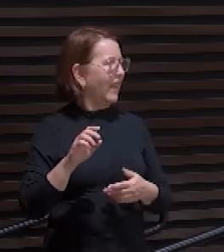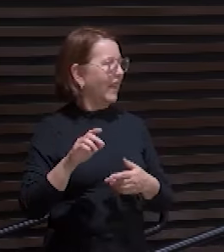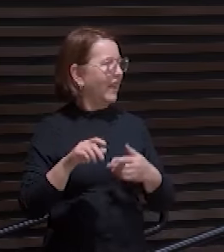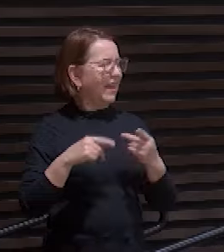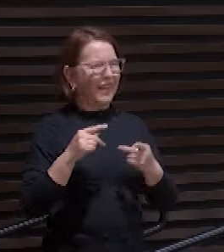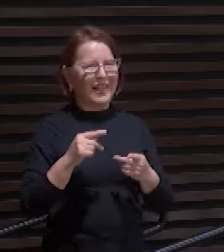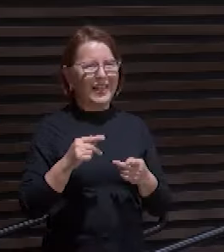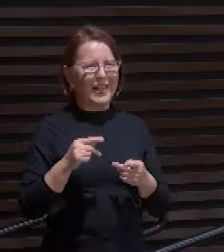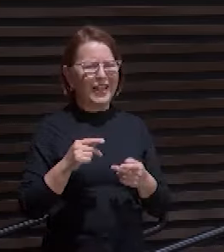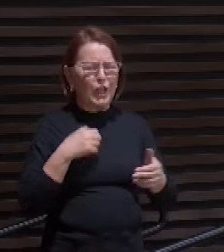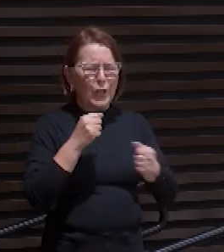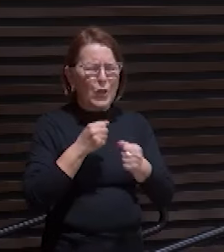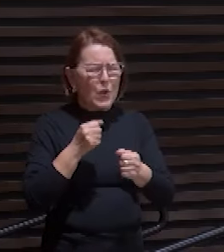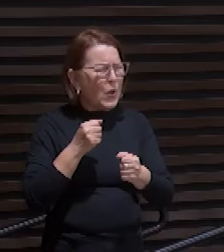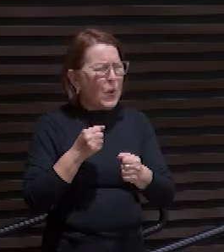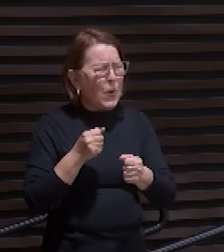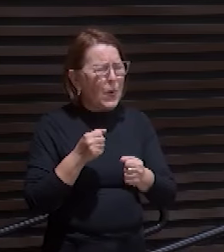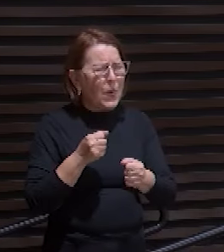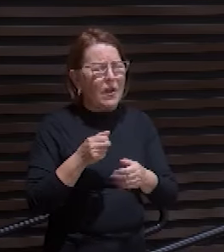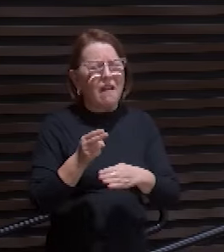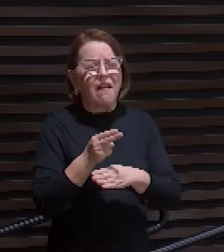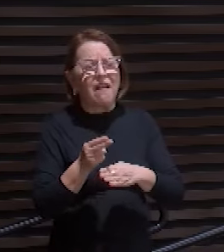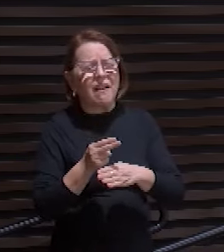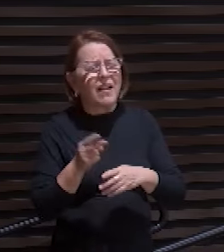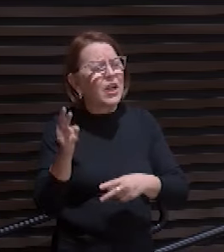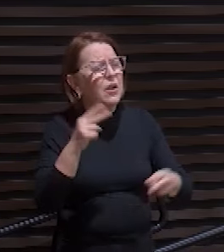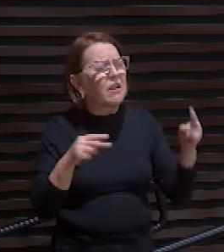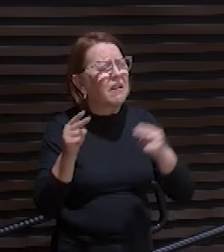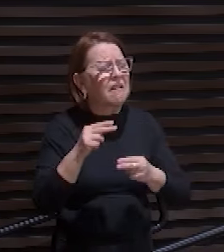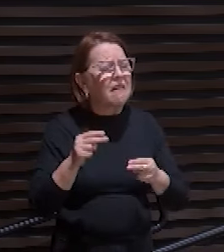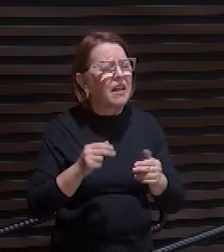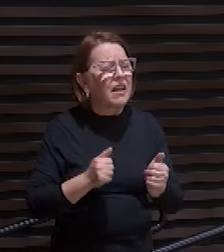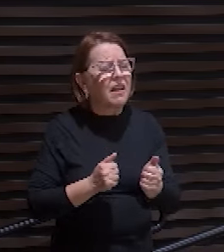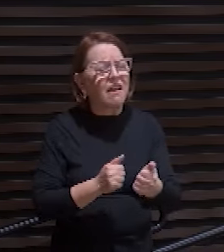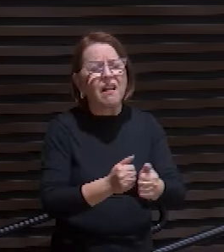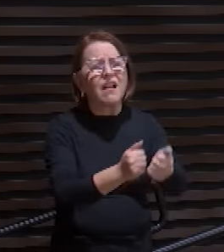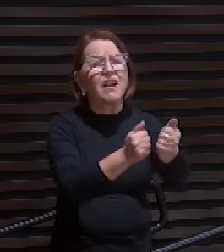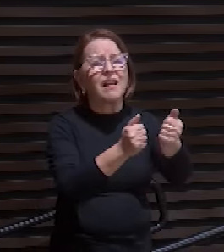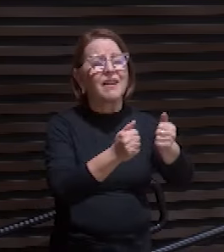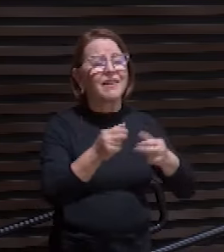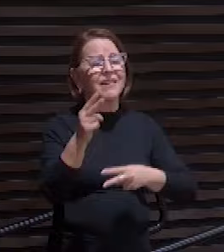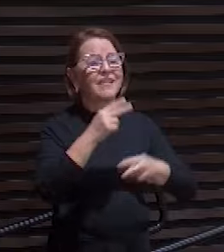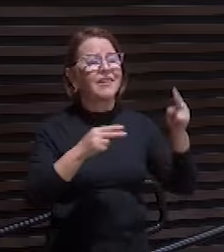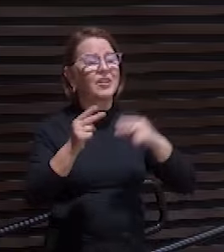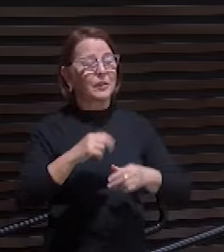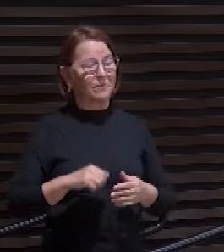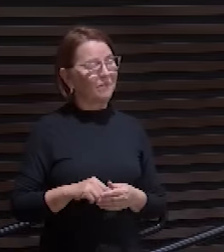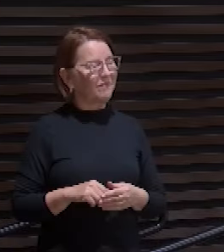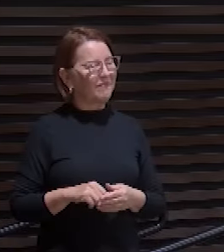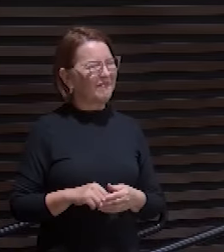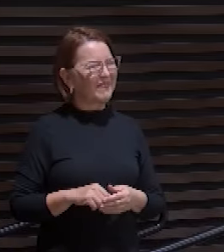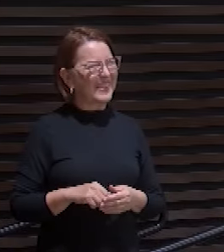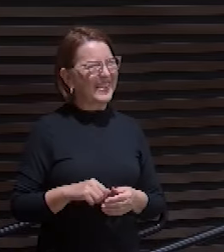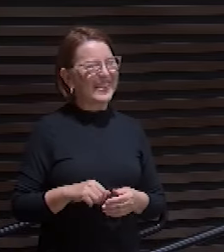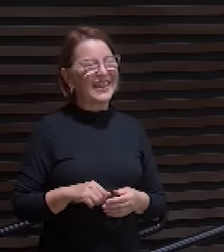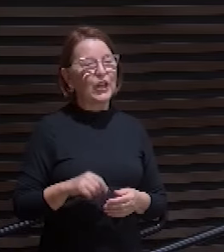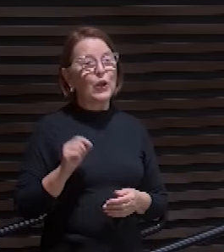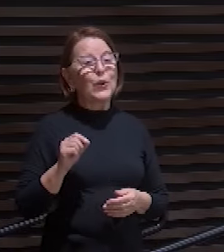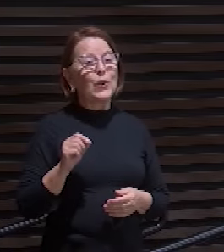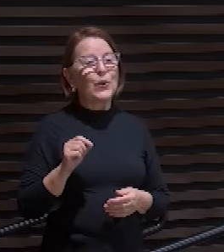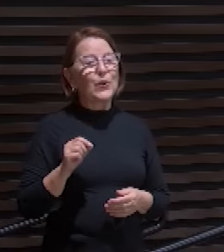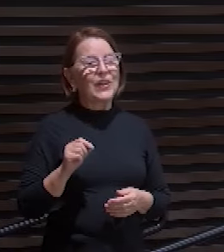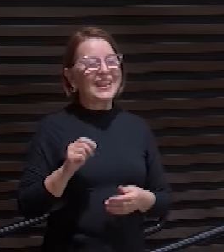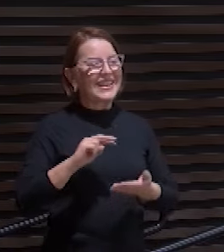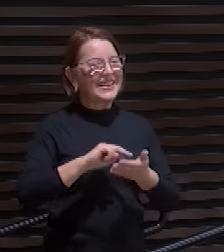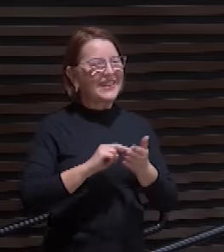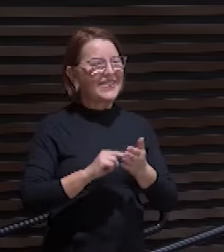correndo e tenta grudar no pescoço dele. Vê se você pega ele. Sabe o que é vaidade? É peneirar fumaça. O pastor